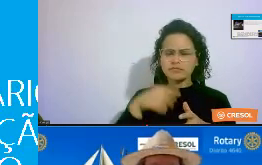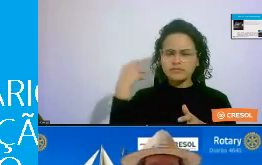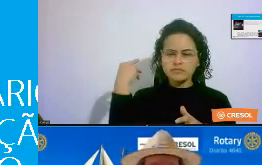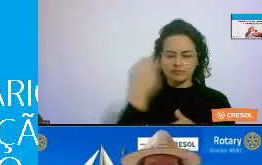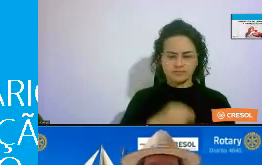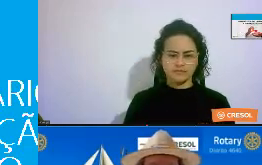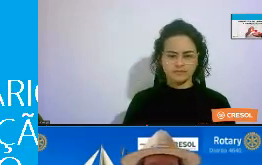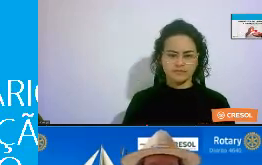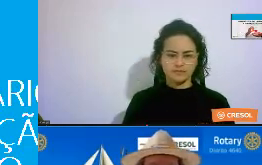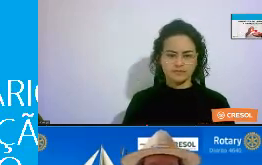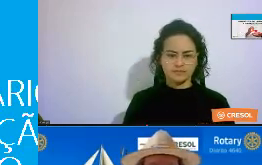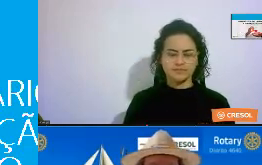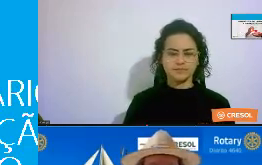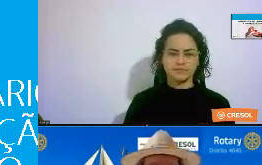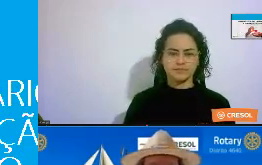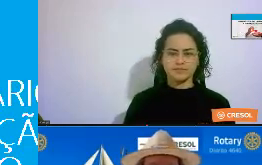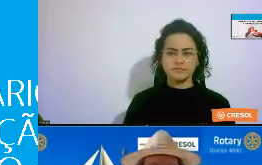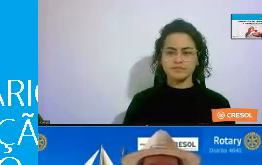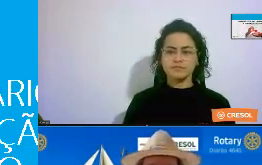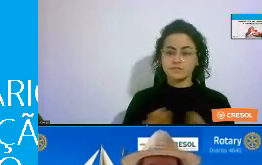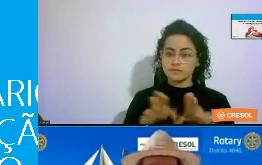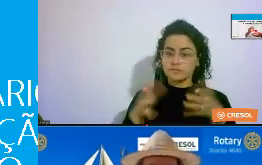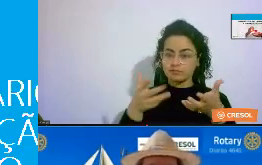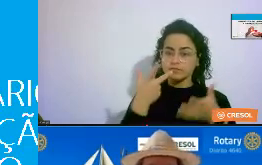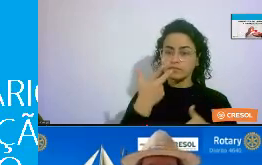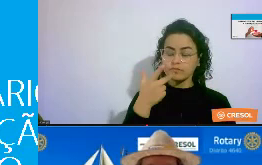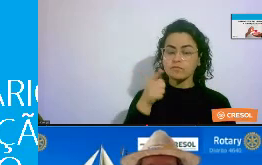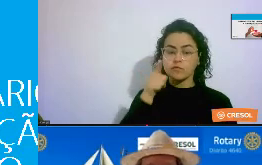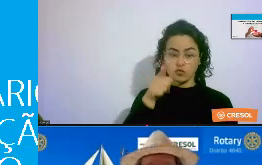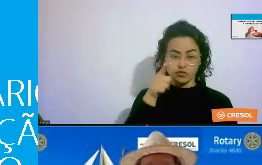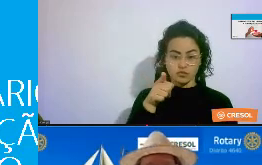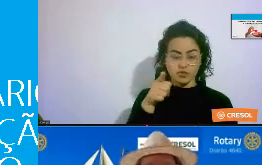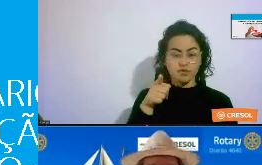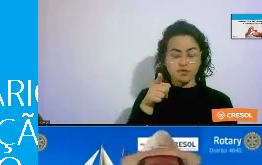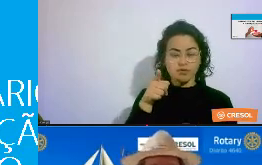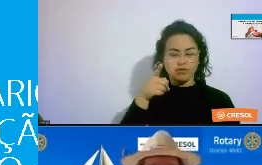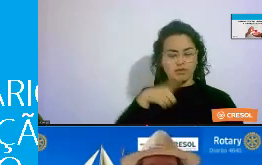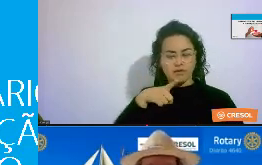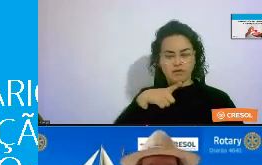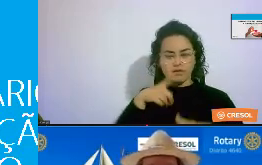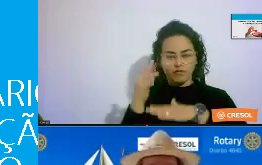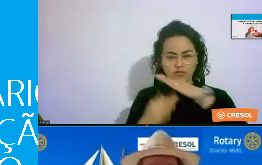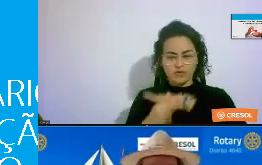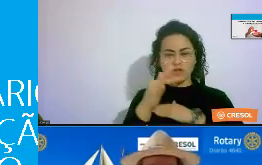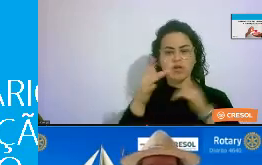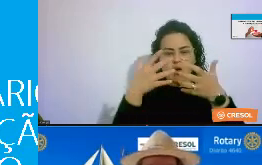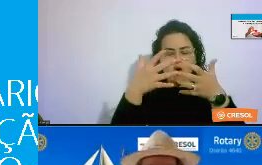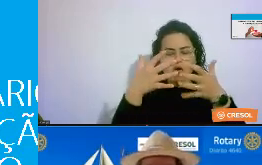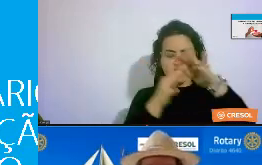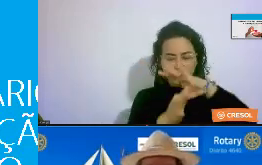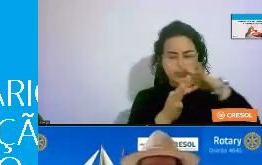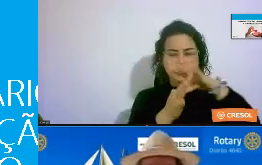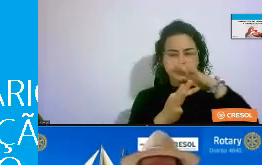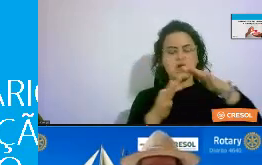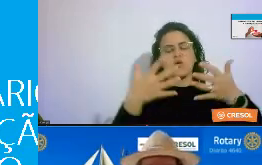Deixando de lado isso, eu quero dizer para vocês que quando se fala da Fundação Rotária e quando faz-se uma doação à